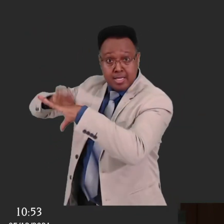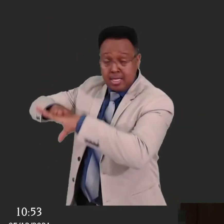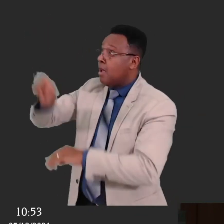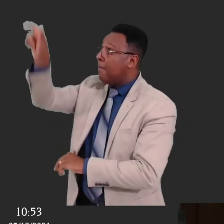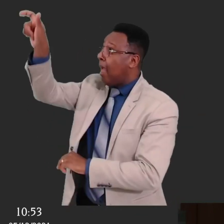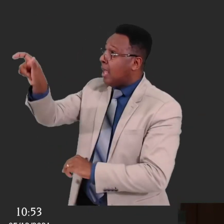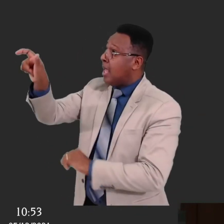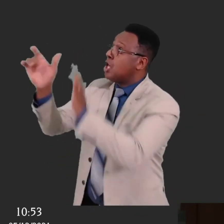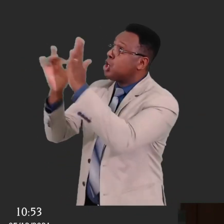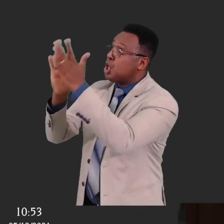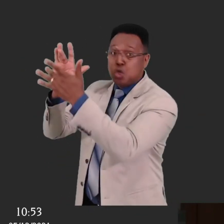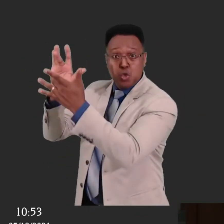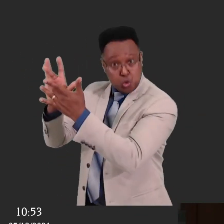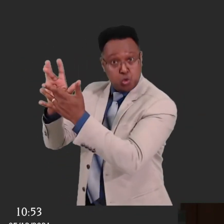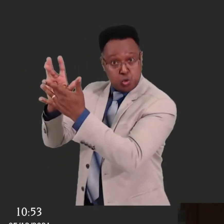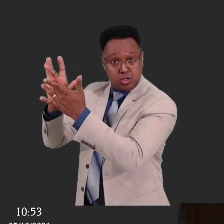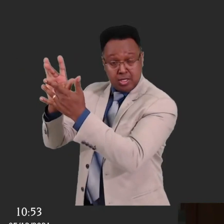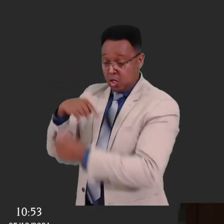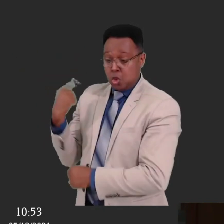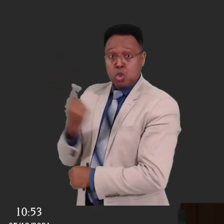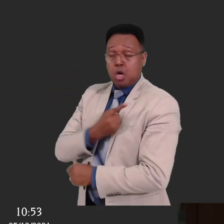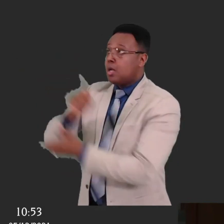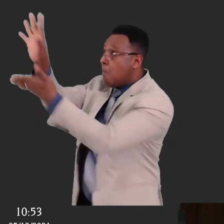branqueou, nos purificou.